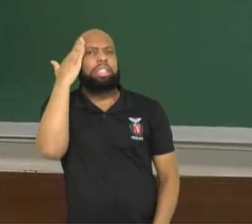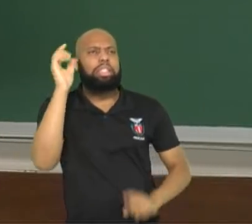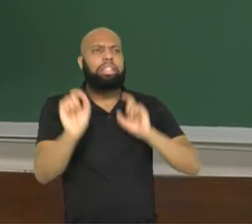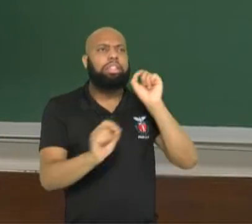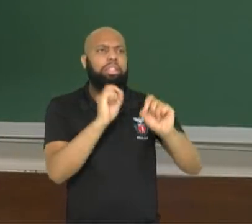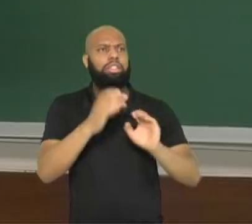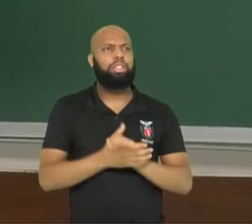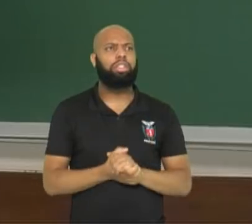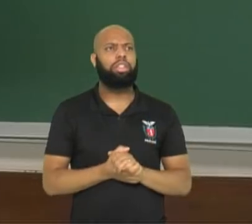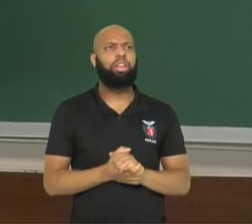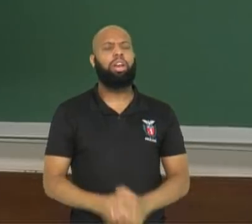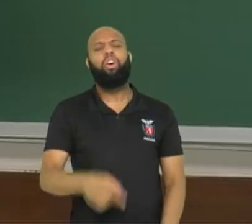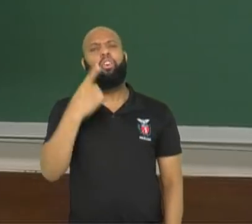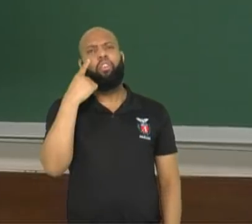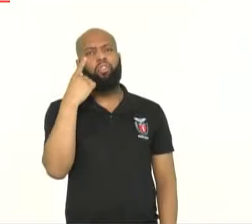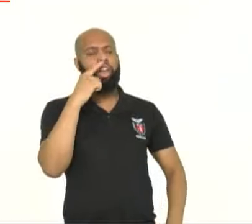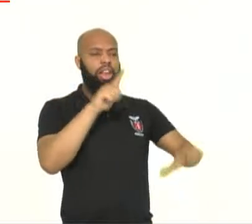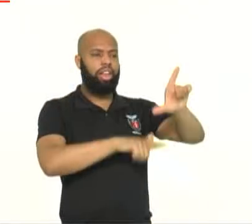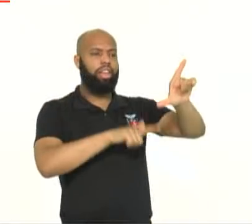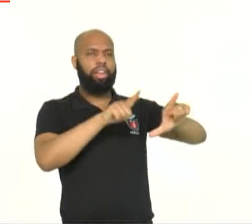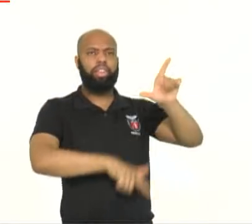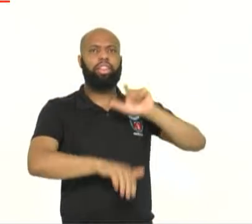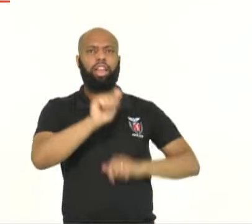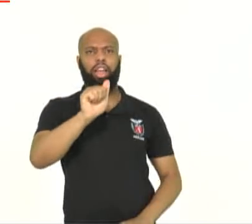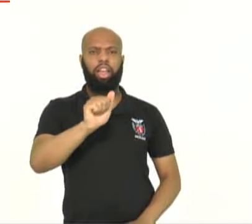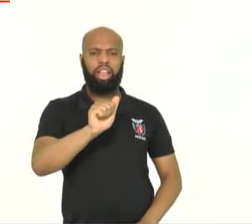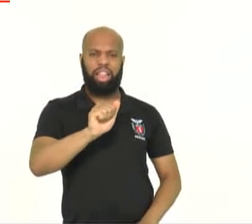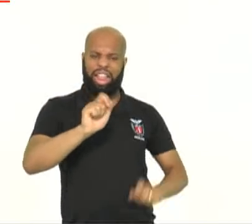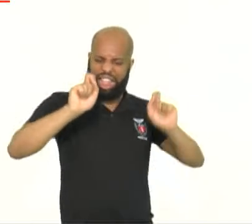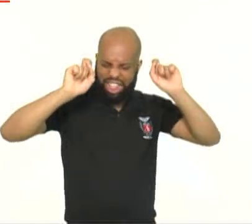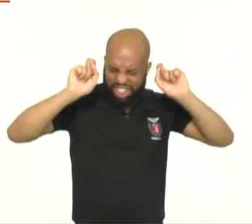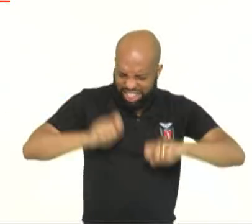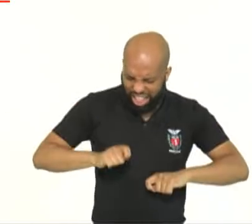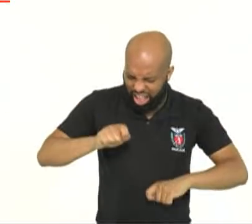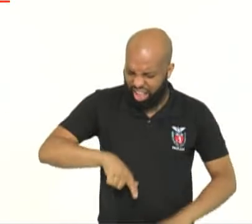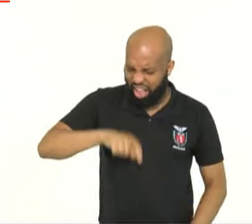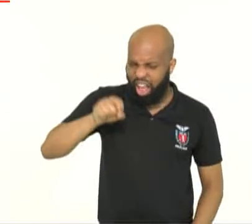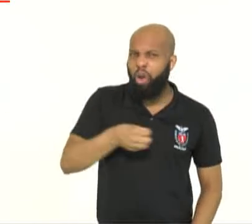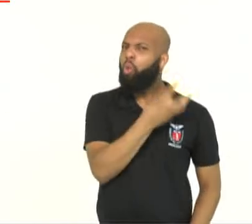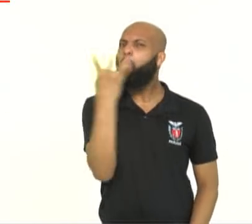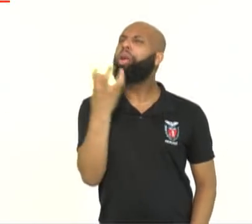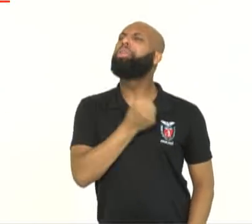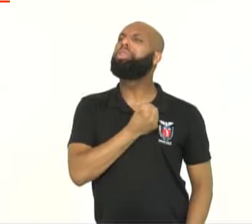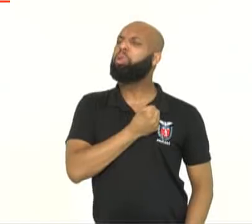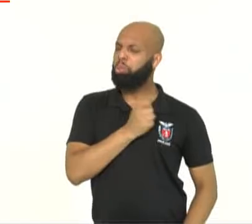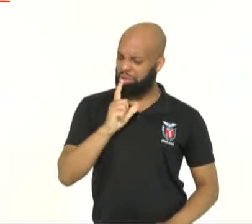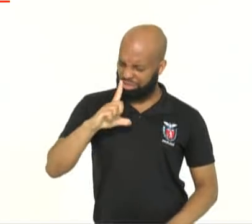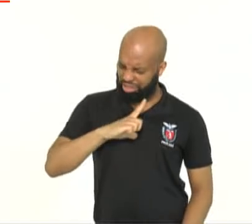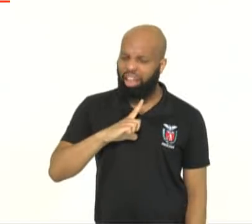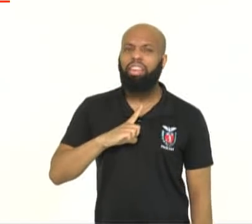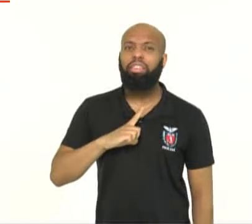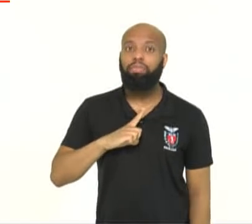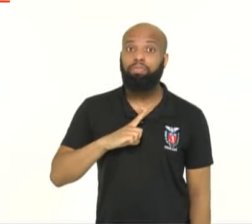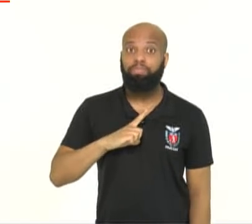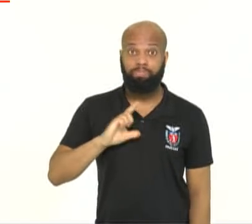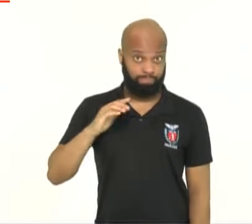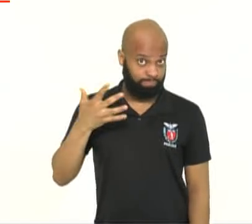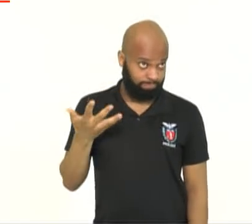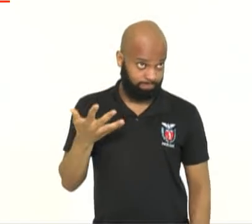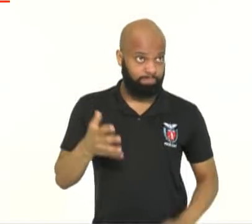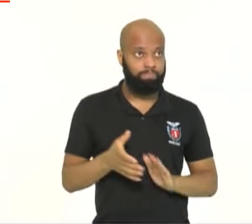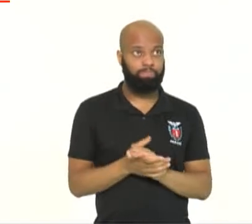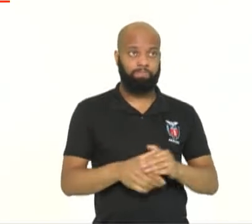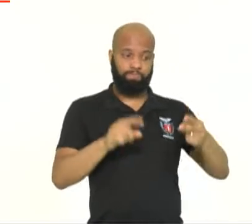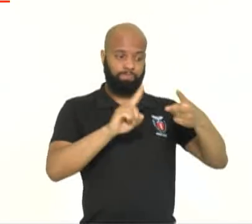olha lá, letra A, quantos são os resultados possíveis? Quantos resultados diferentes você pode ter?